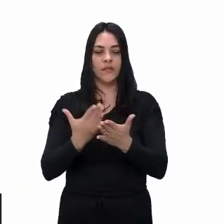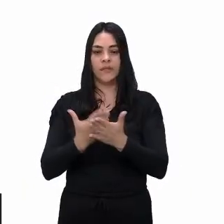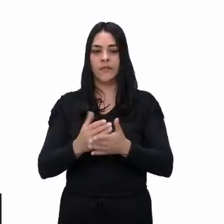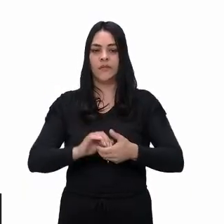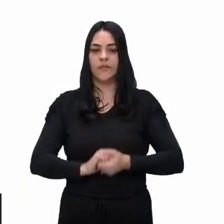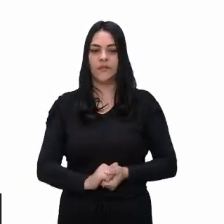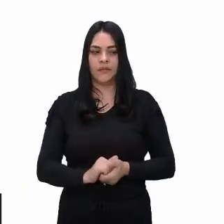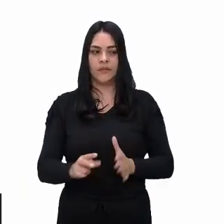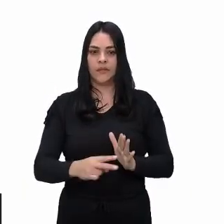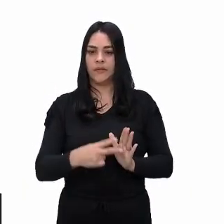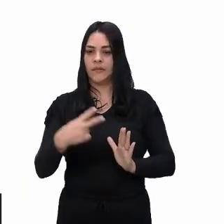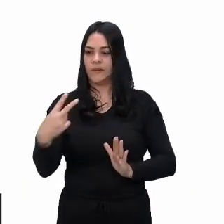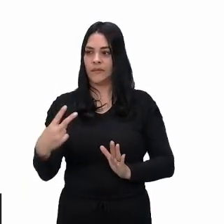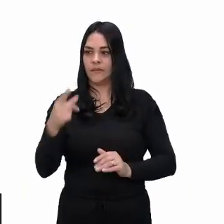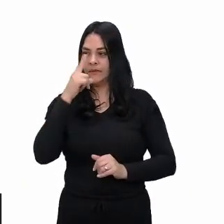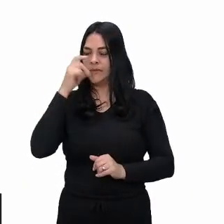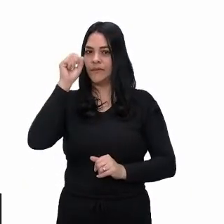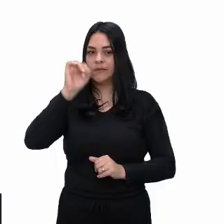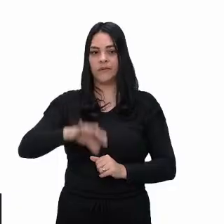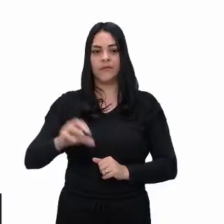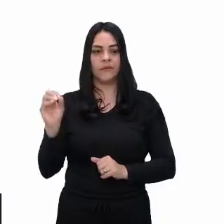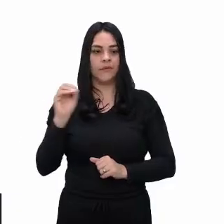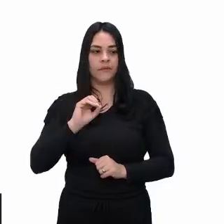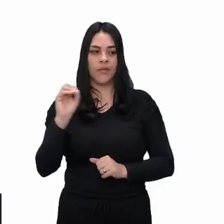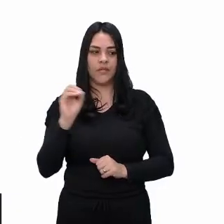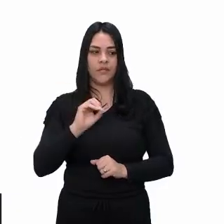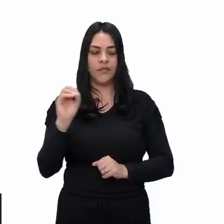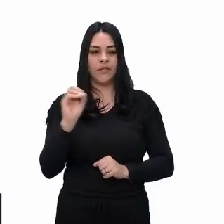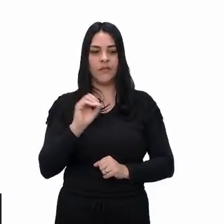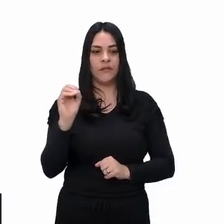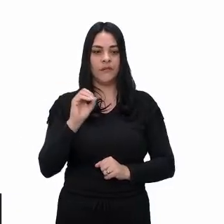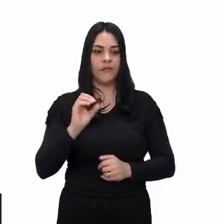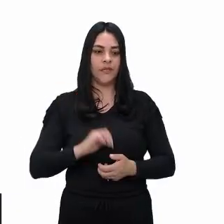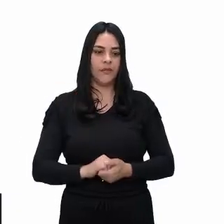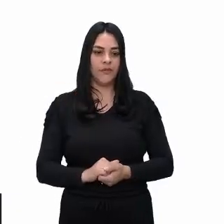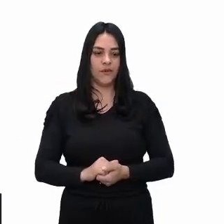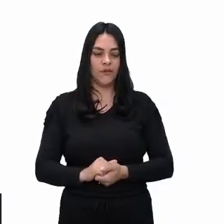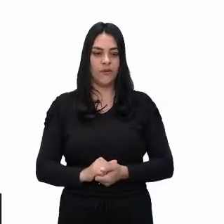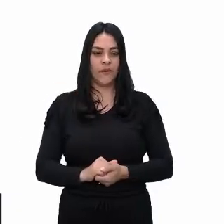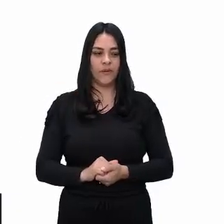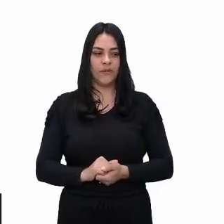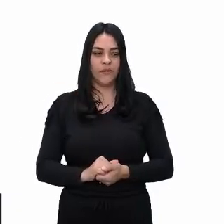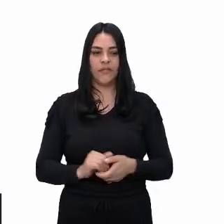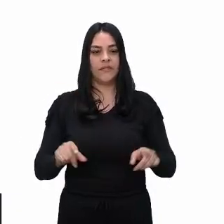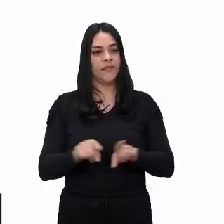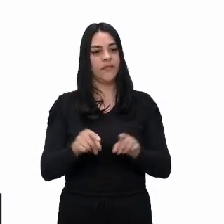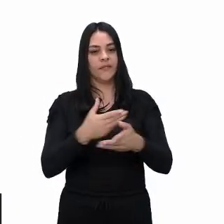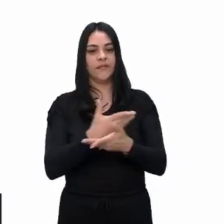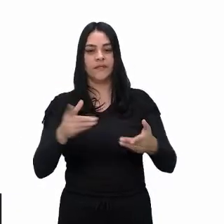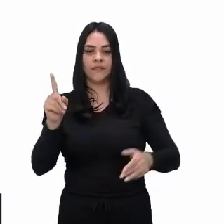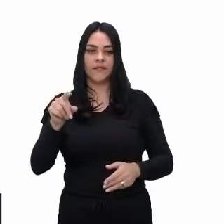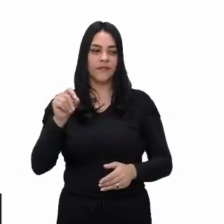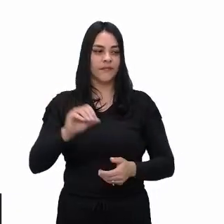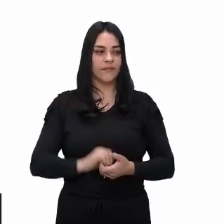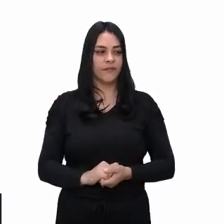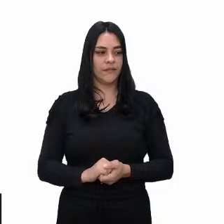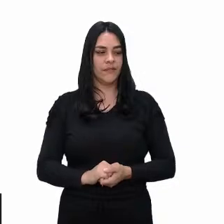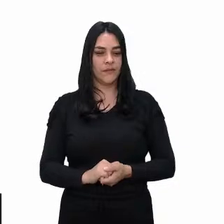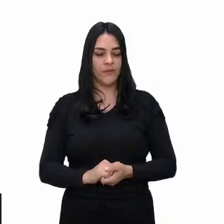é a segunda escola Lixo Zero do Brasil, certificada, que é a Leonor Mendes de Barros.